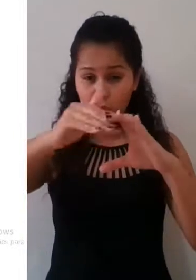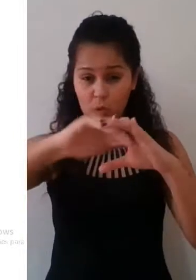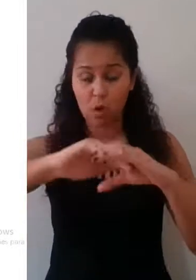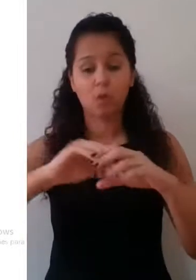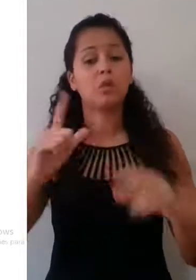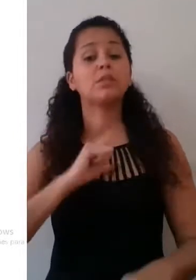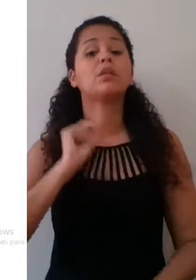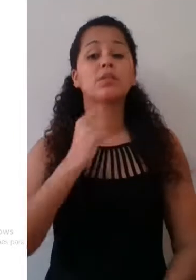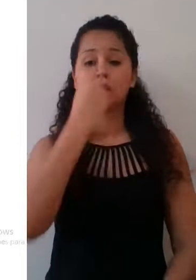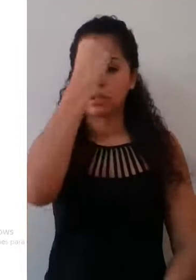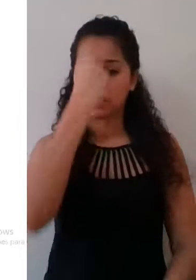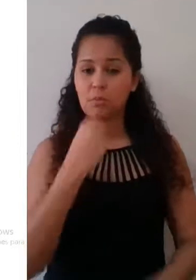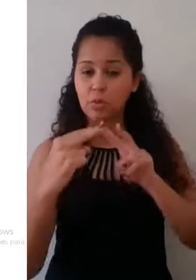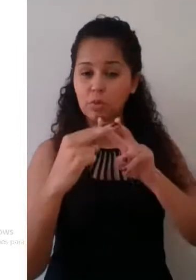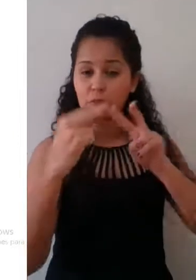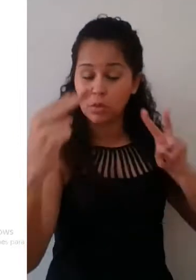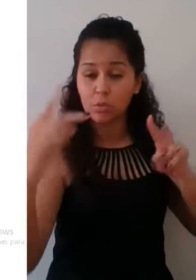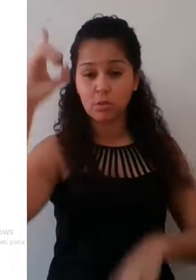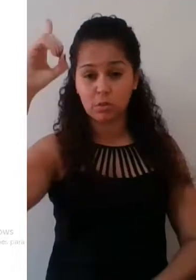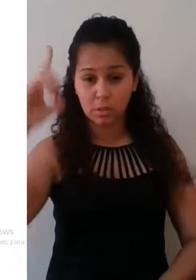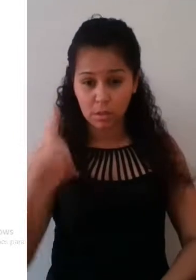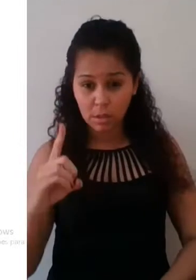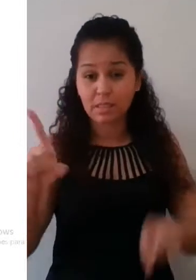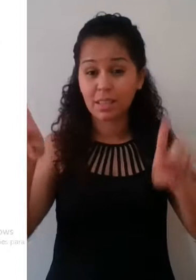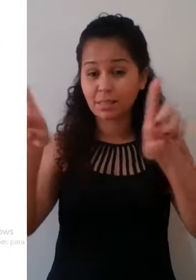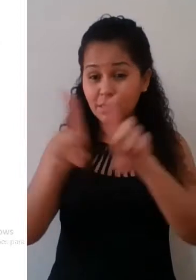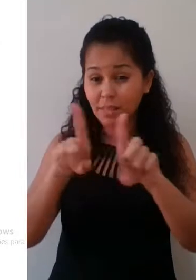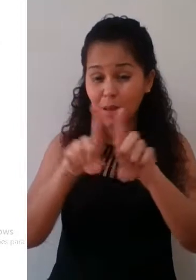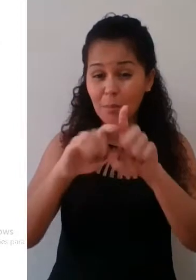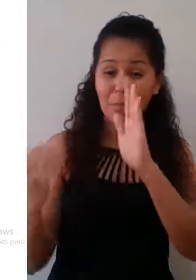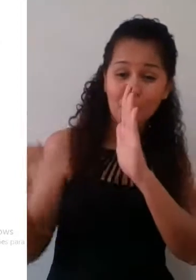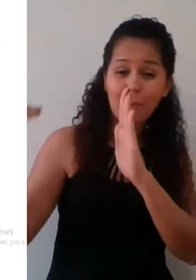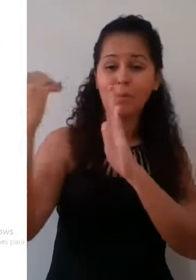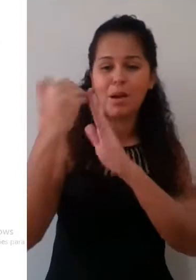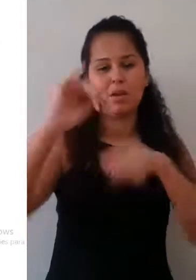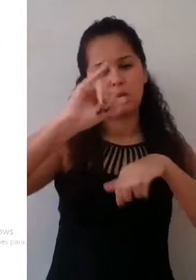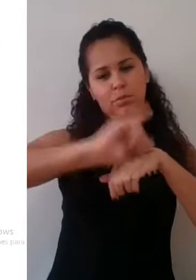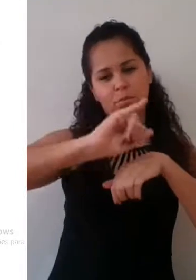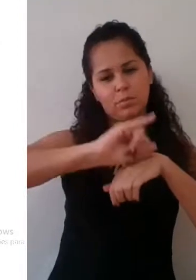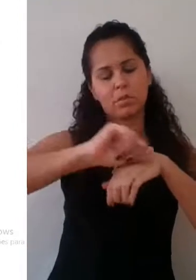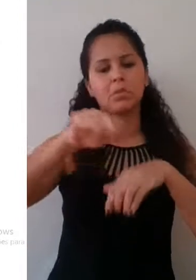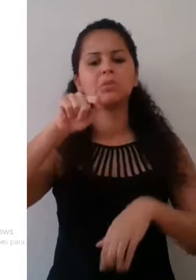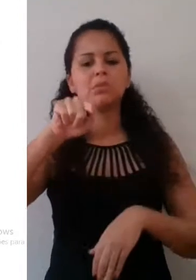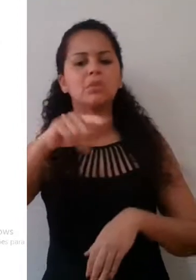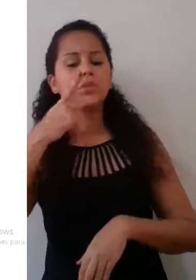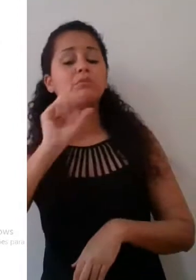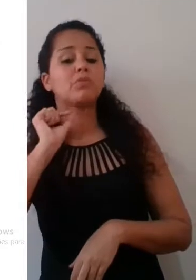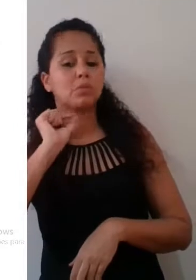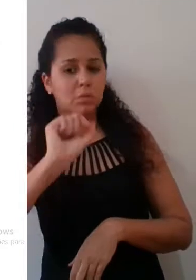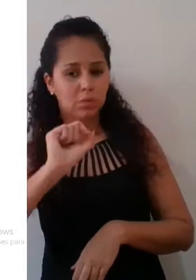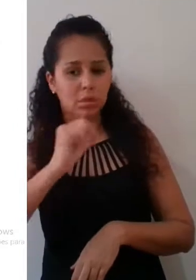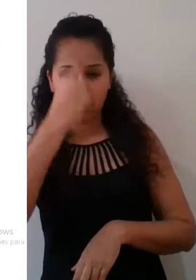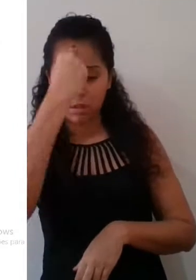imagem virtual, direita e maior que o objeto. E aqui está dizendo que a imagem é uma